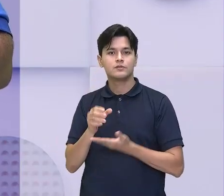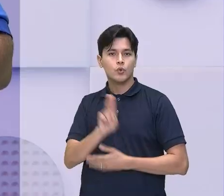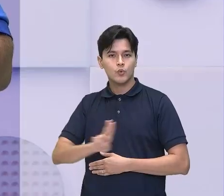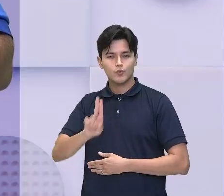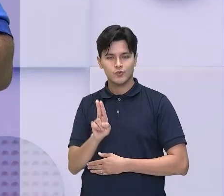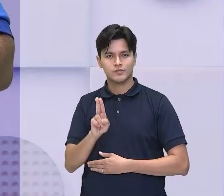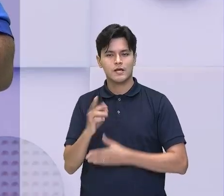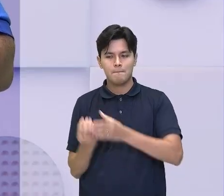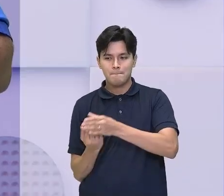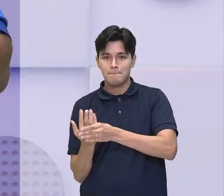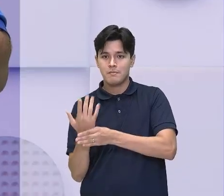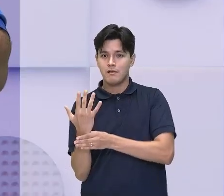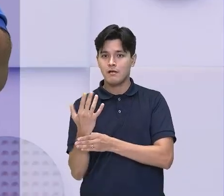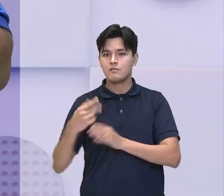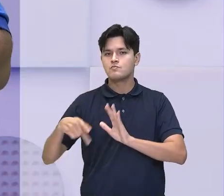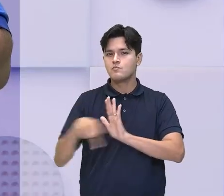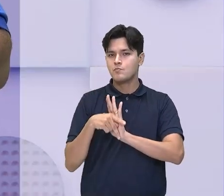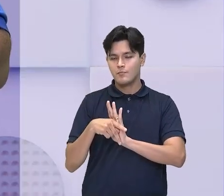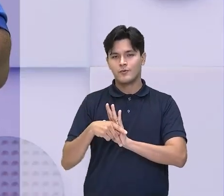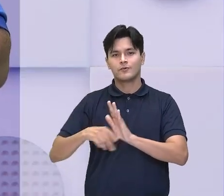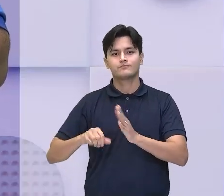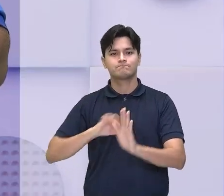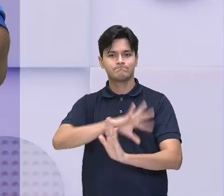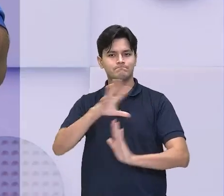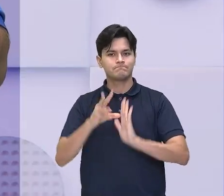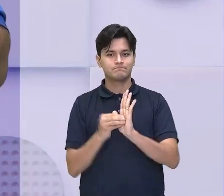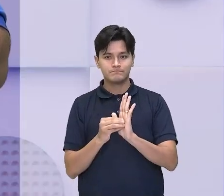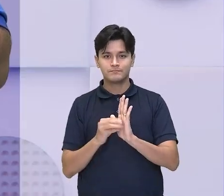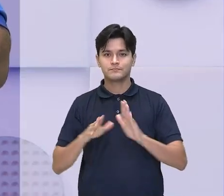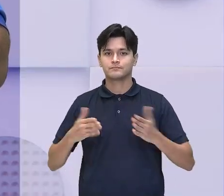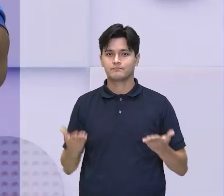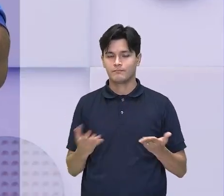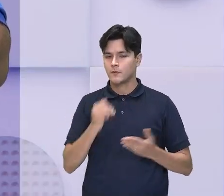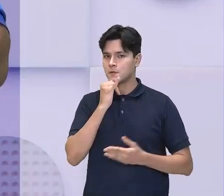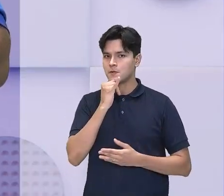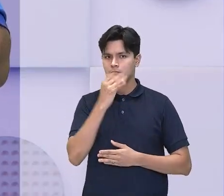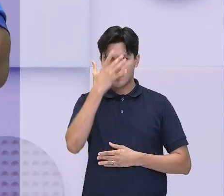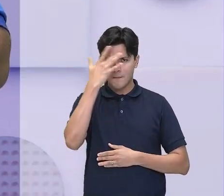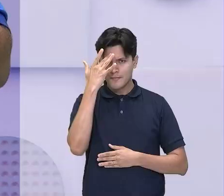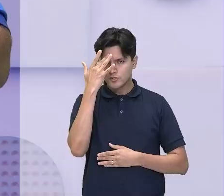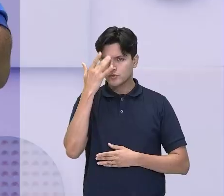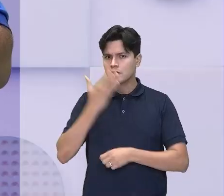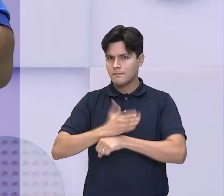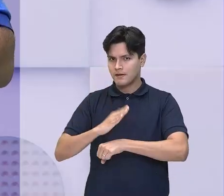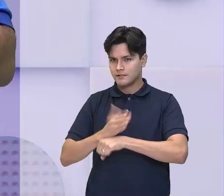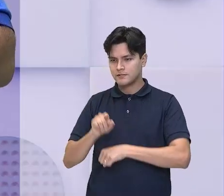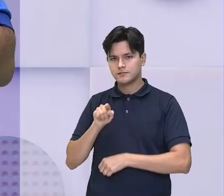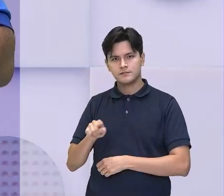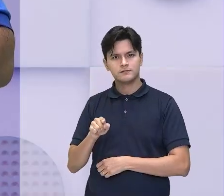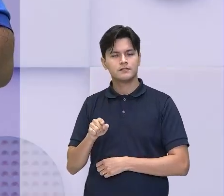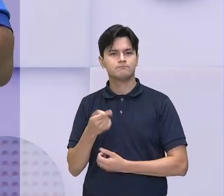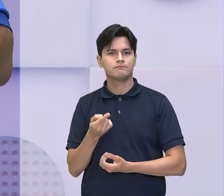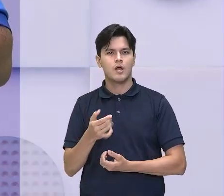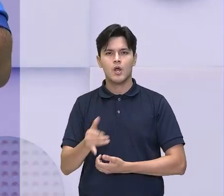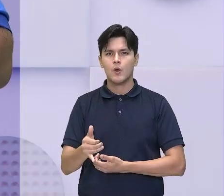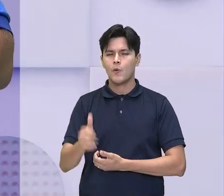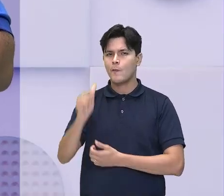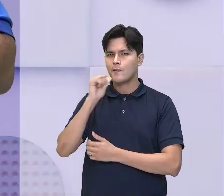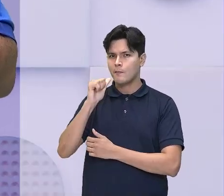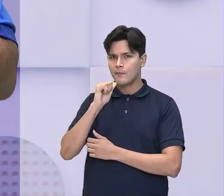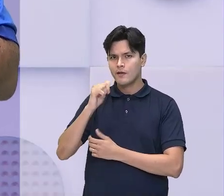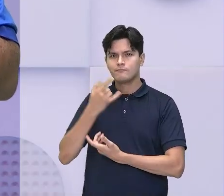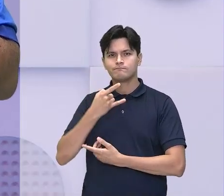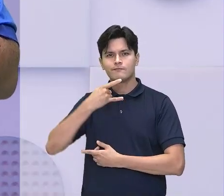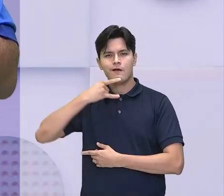a pessoa não pode, por exemplo, consumir álcool. Tem que se abster de ter uma vida ruim. Tem que consumir